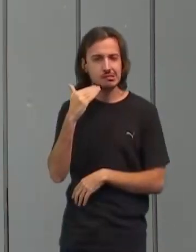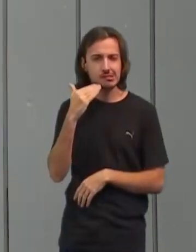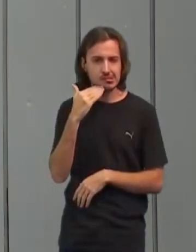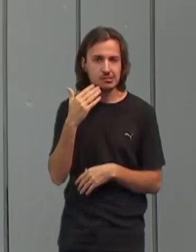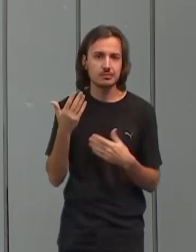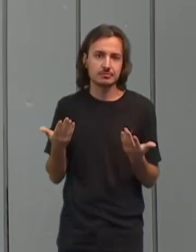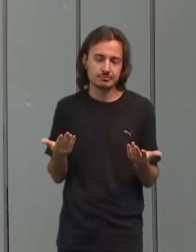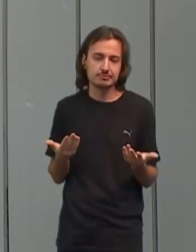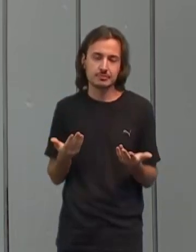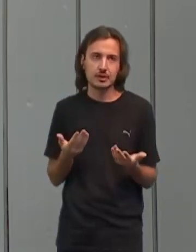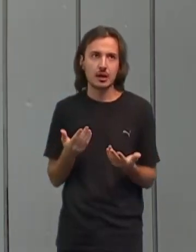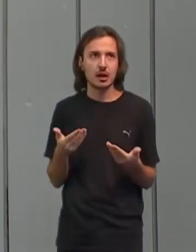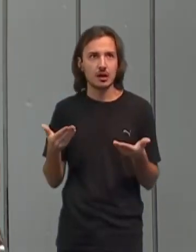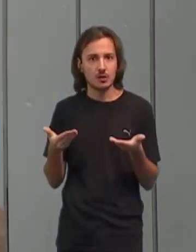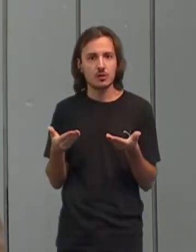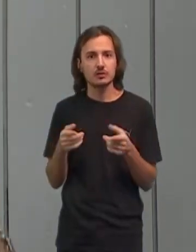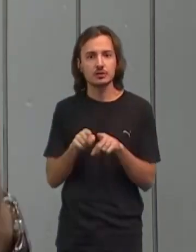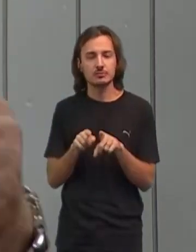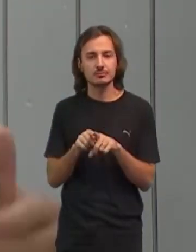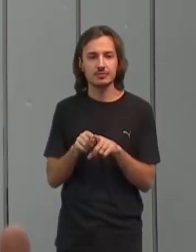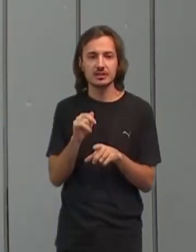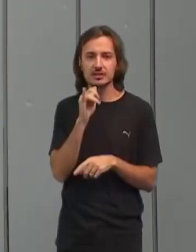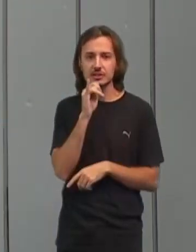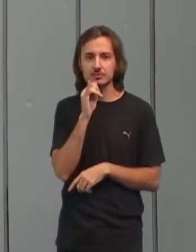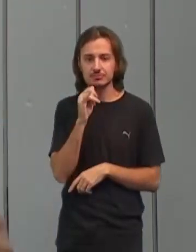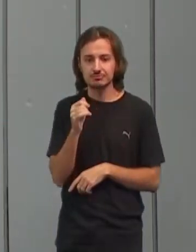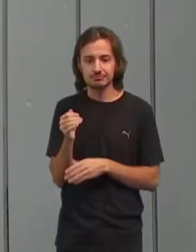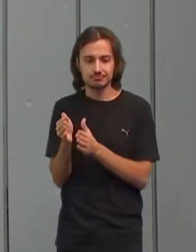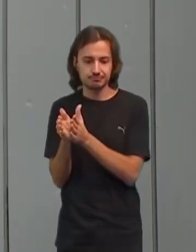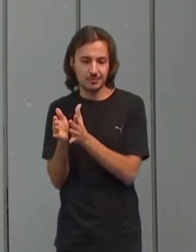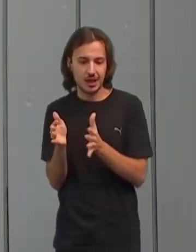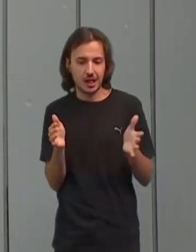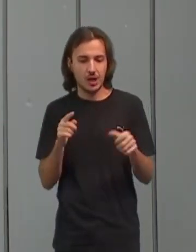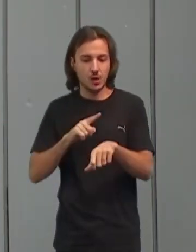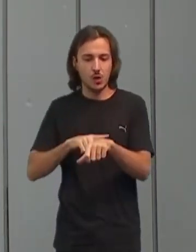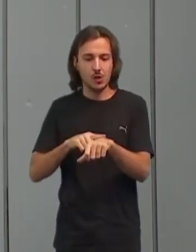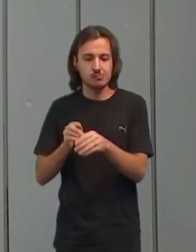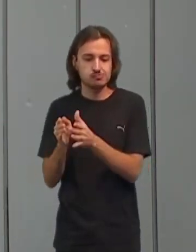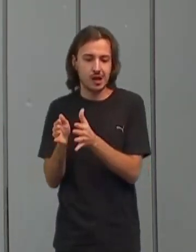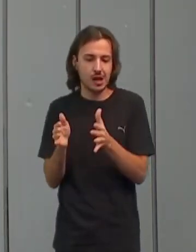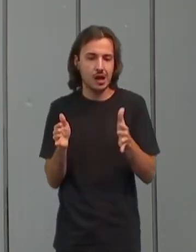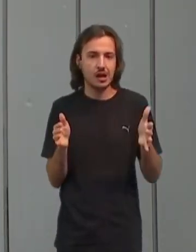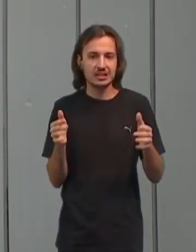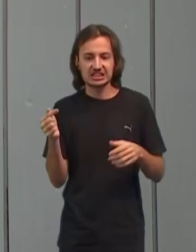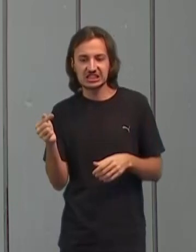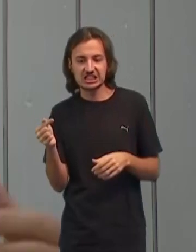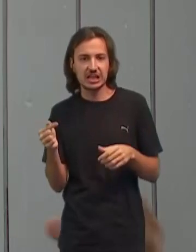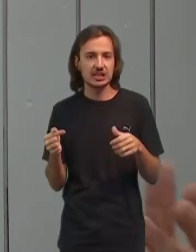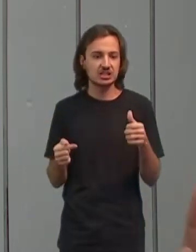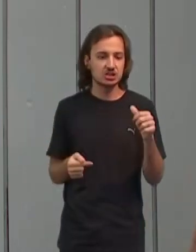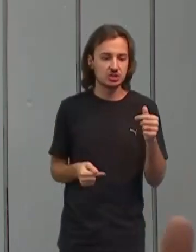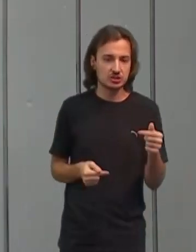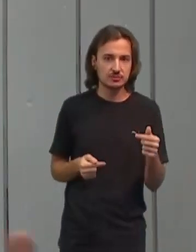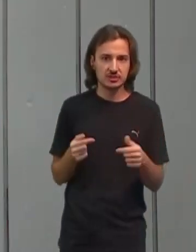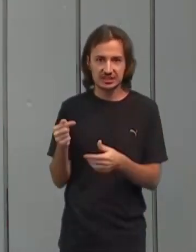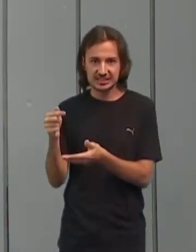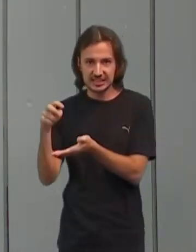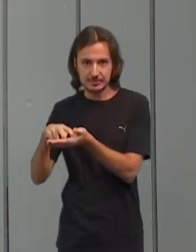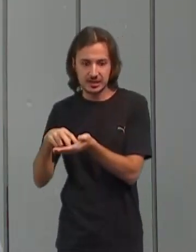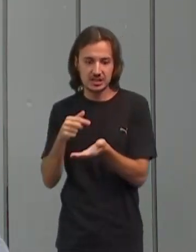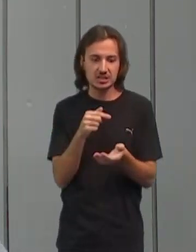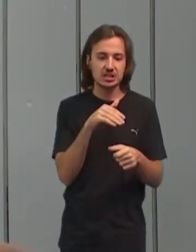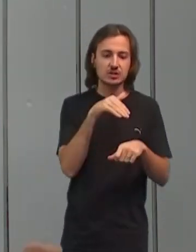estendeu o atendimento das 7 às 19 e sábado até meio-dia, você aumentou o número